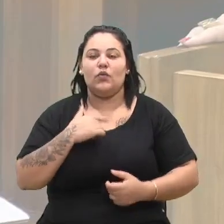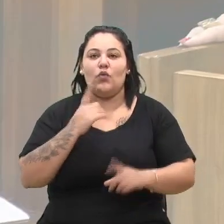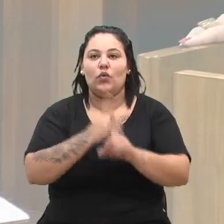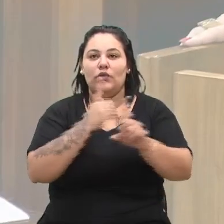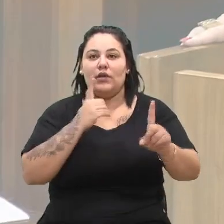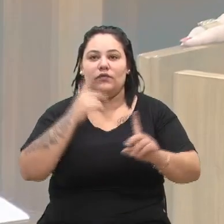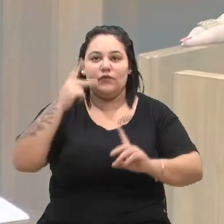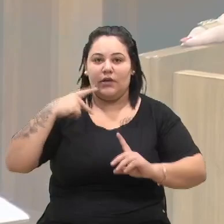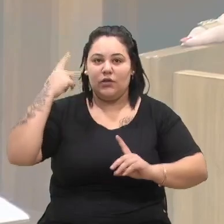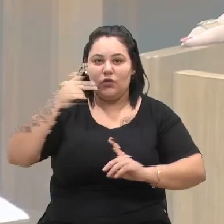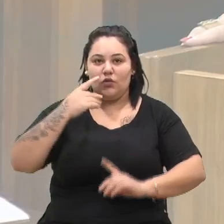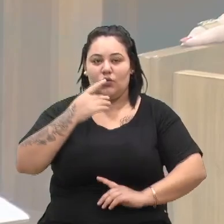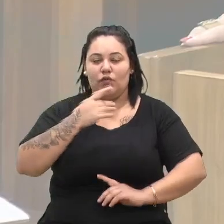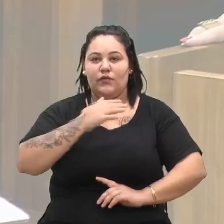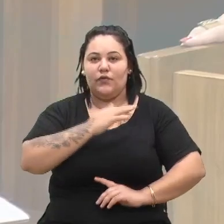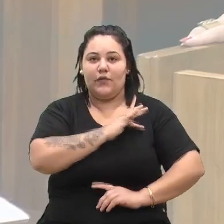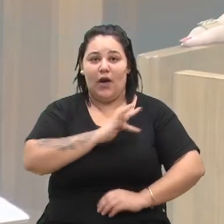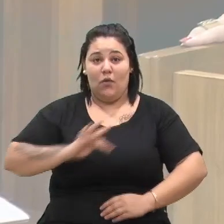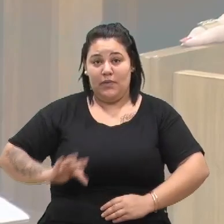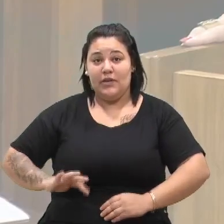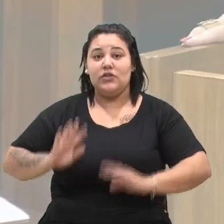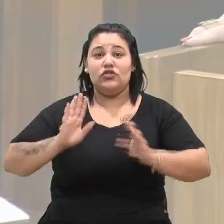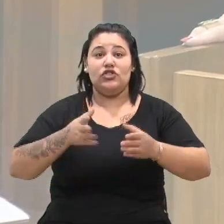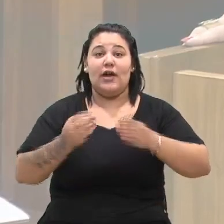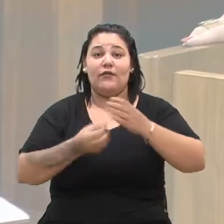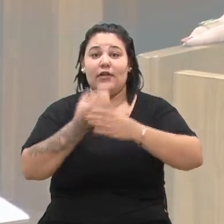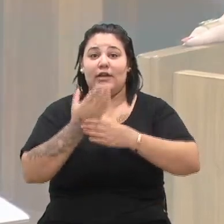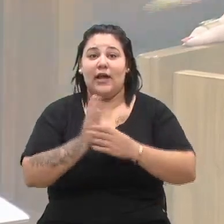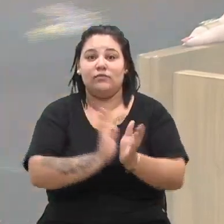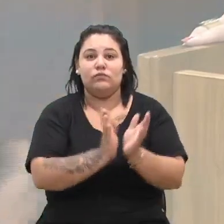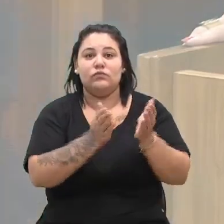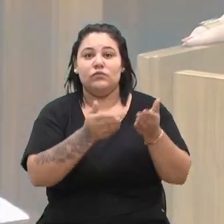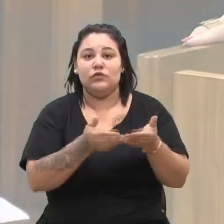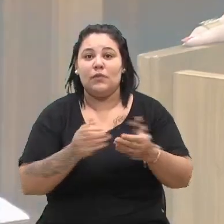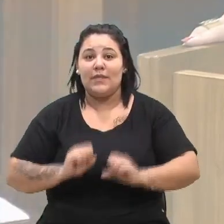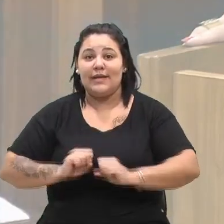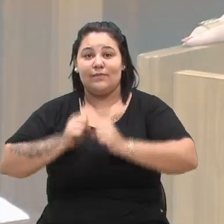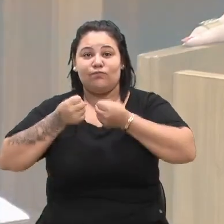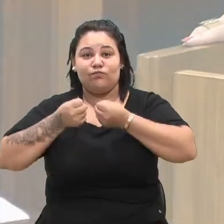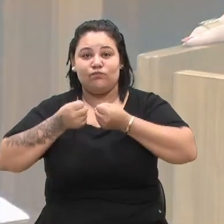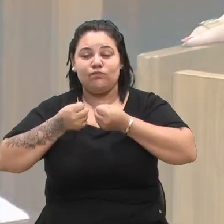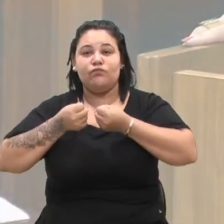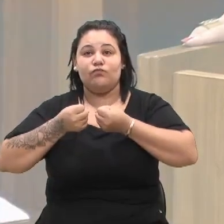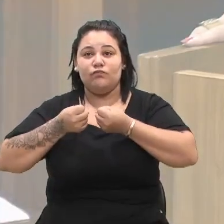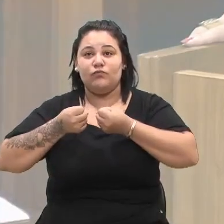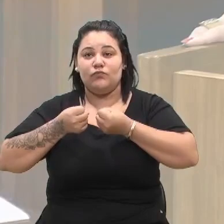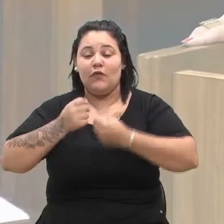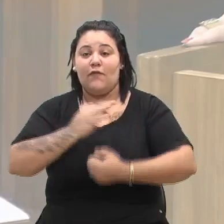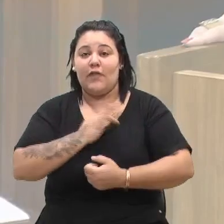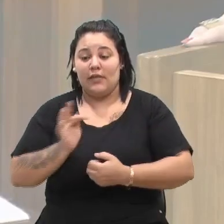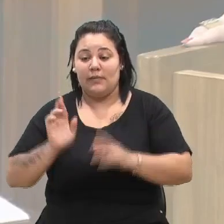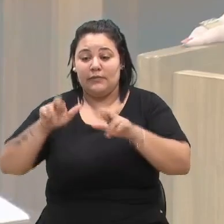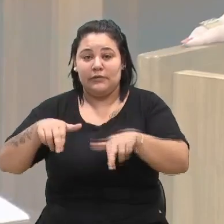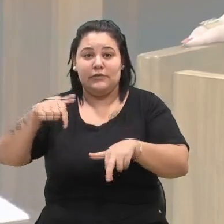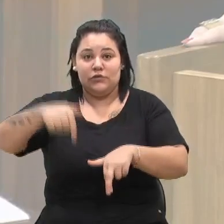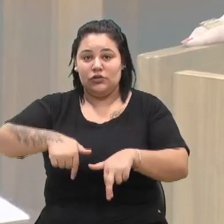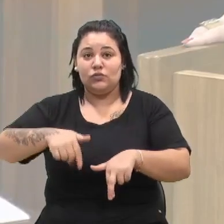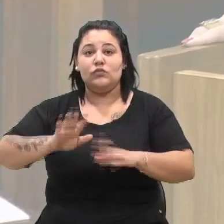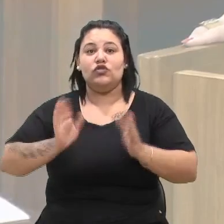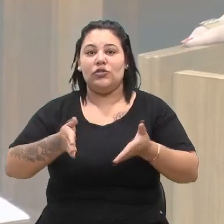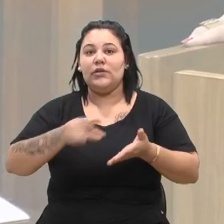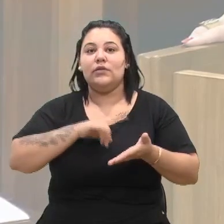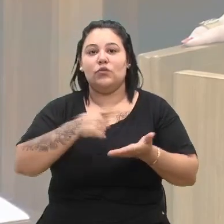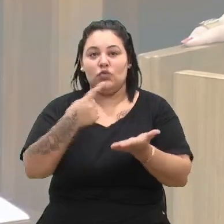foi criado um comitê em defesa da Universidade Federal na região. e nós temos um acordo